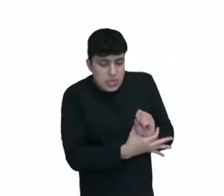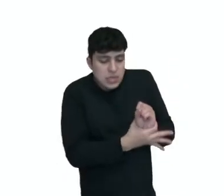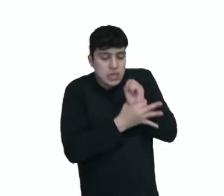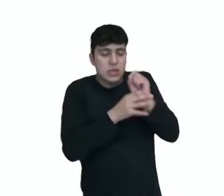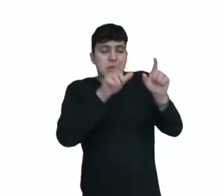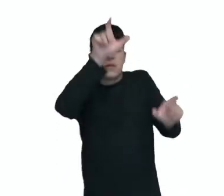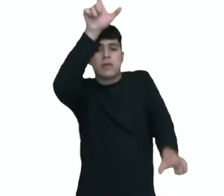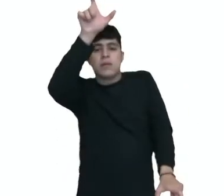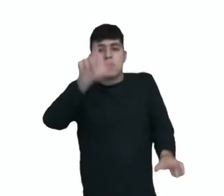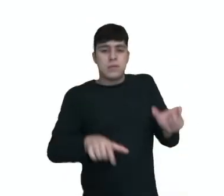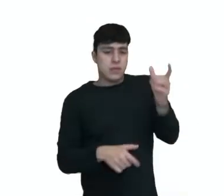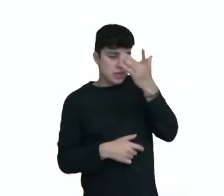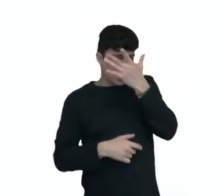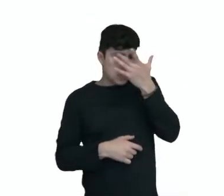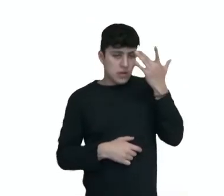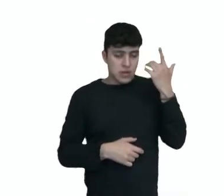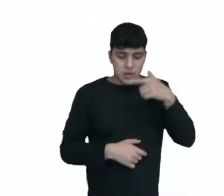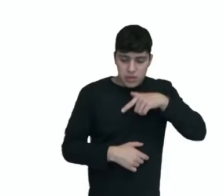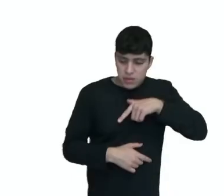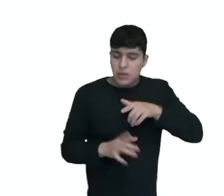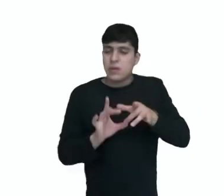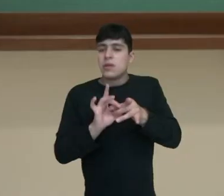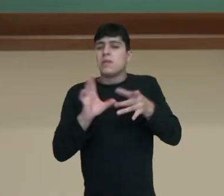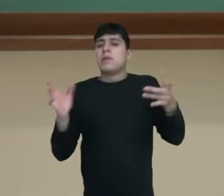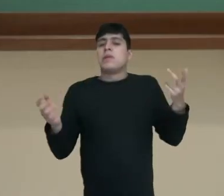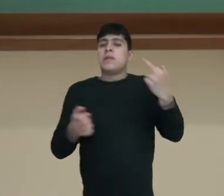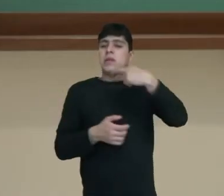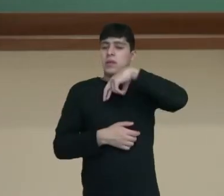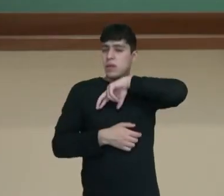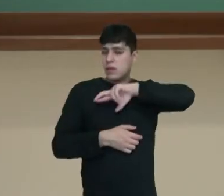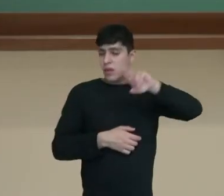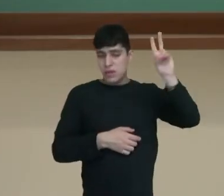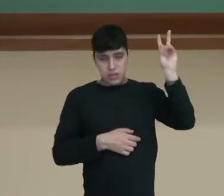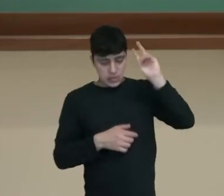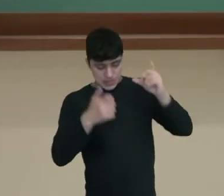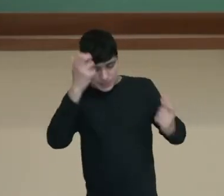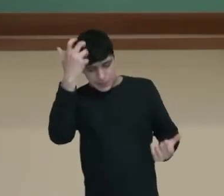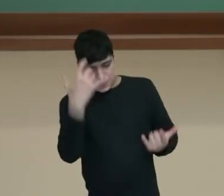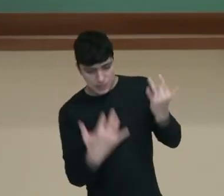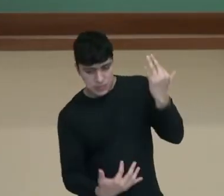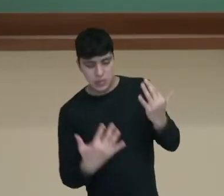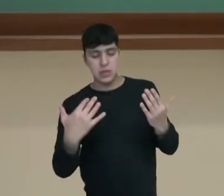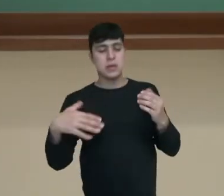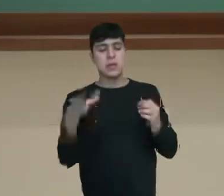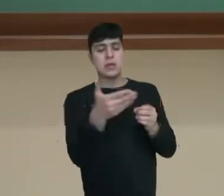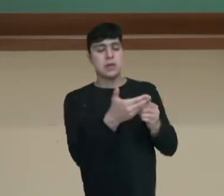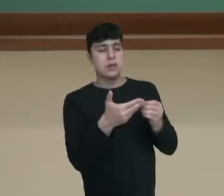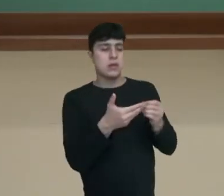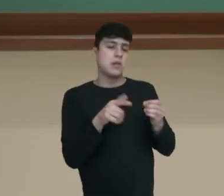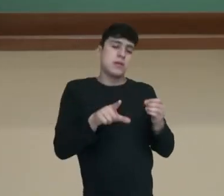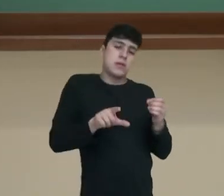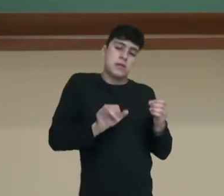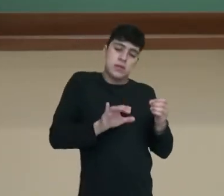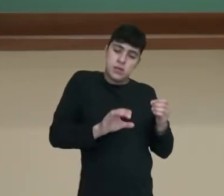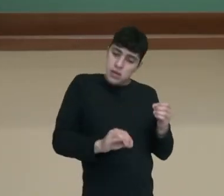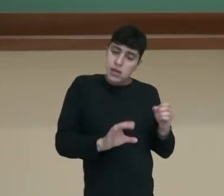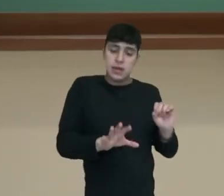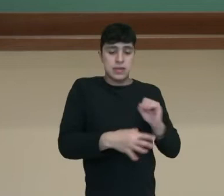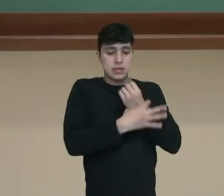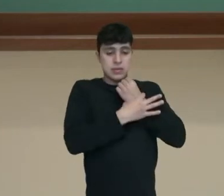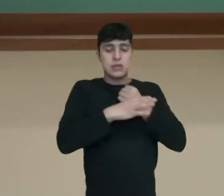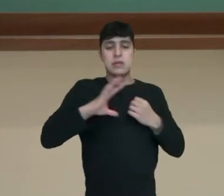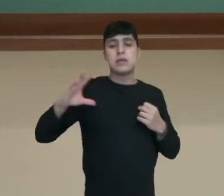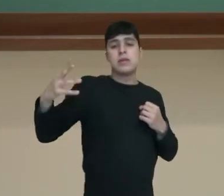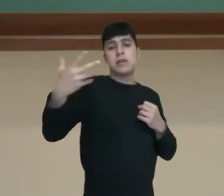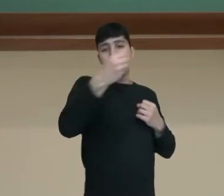falando aqui de liberdade religiosa. Lembra que eu falei que o Estado é laico? Né? E falei assim, que o Estado laico garante que as pessoas possam